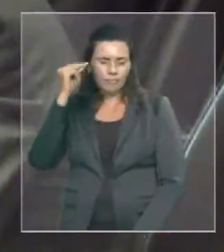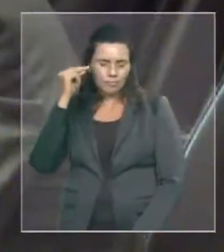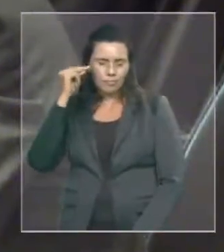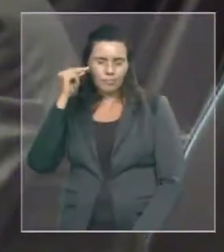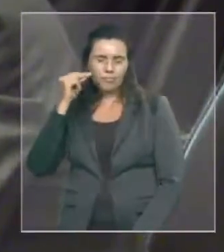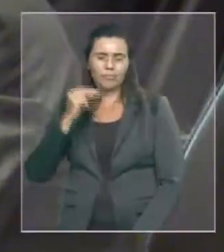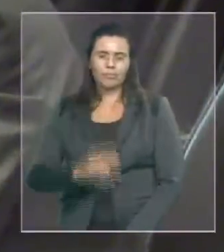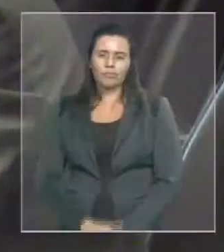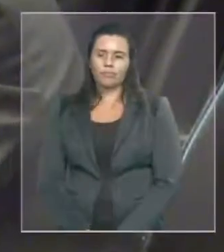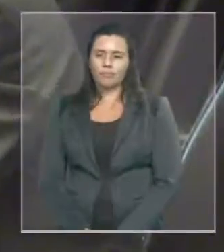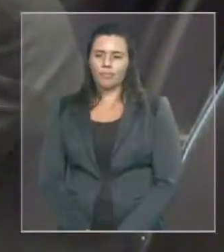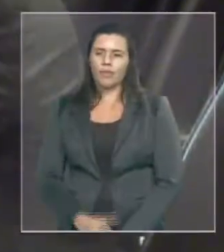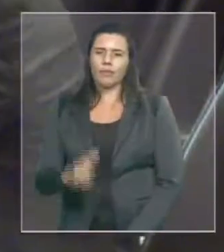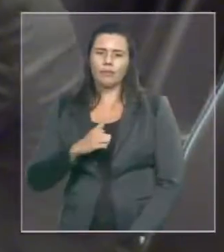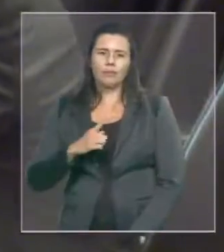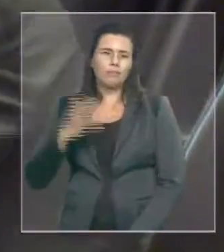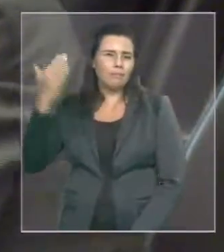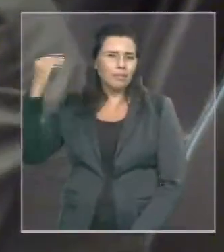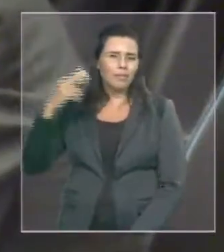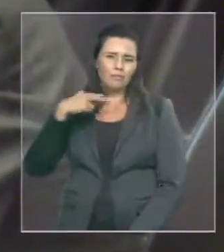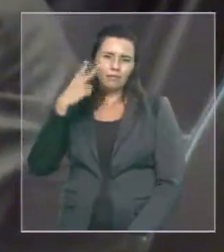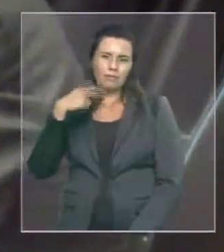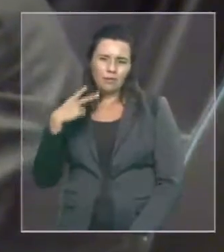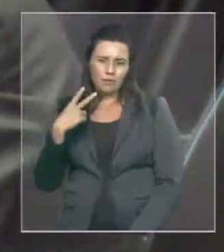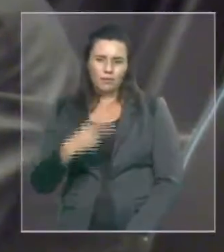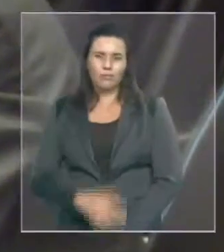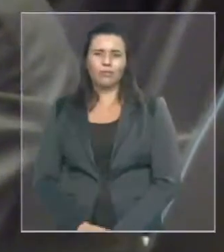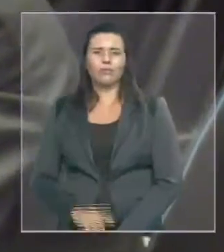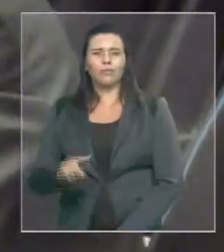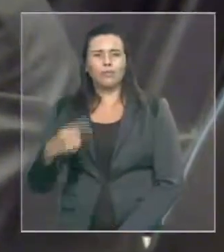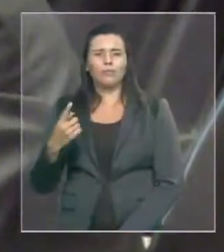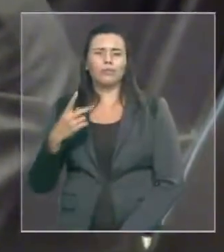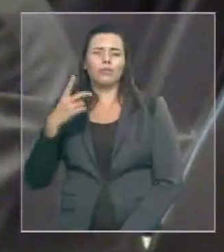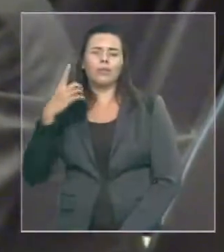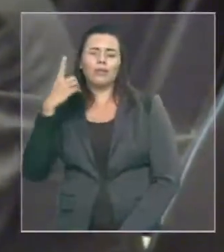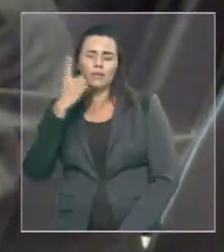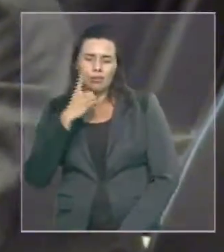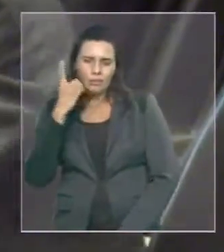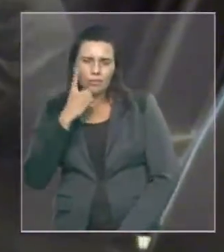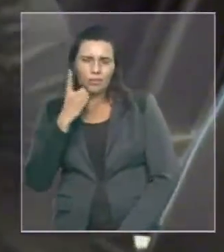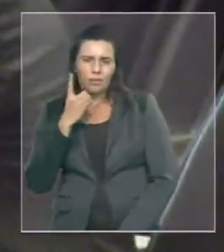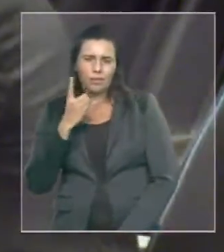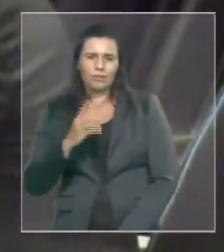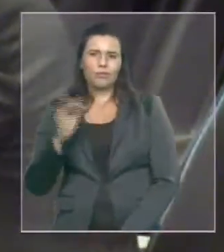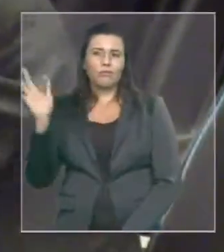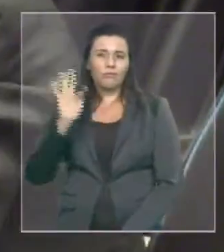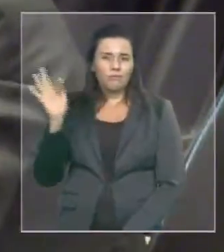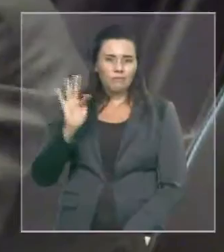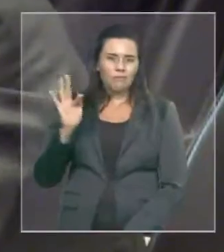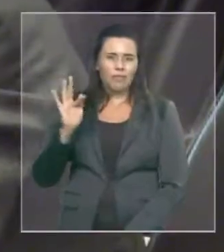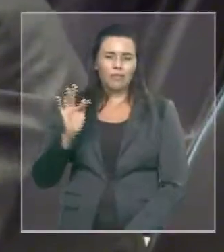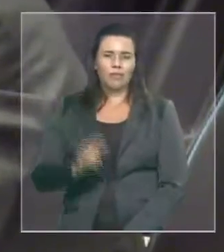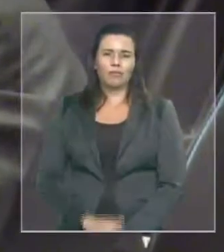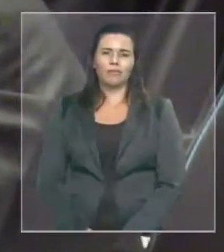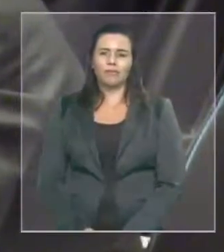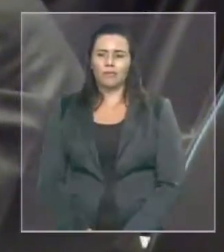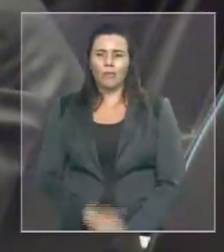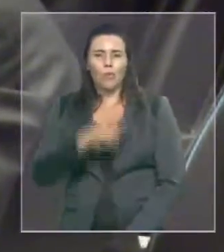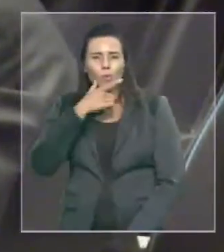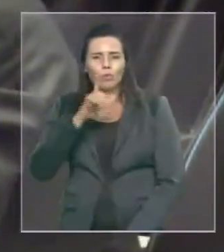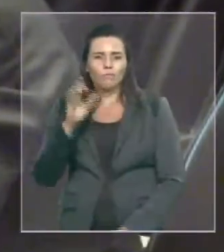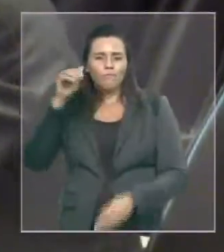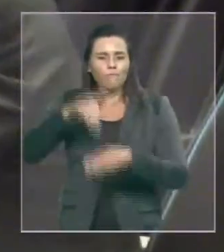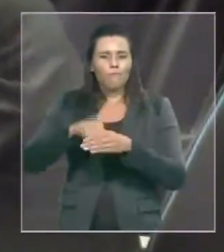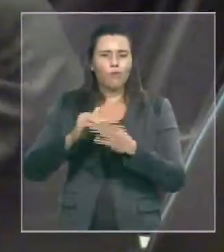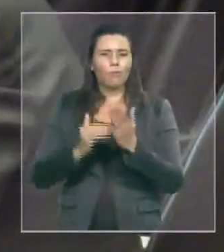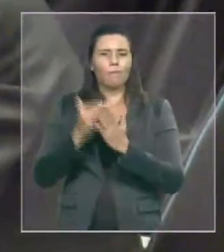mandatos de vereador, 1 mandato e meio, depois foi eleito um dos deputados federais mais votados do Maranhão, e em seguida eleito prefeito da capital,